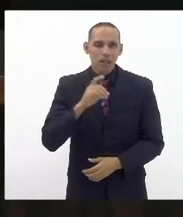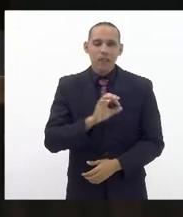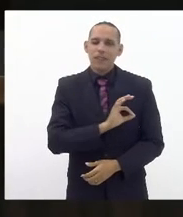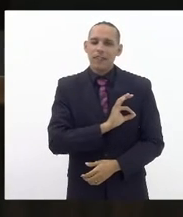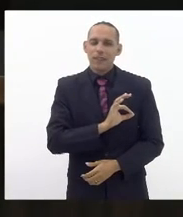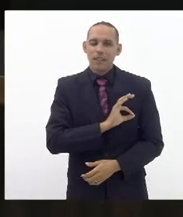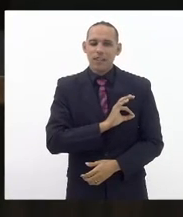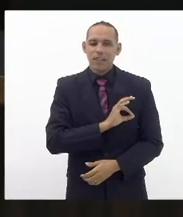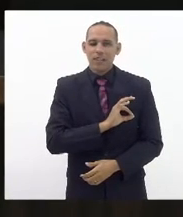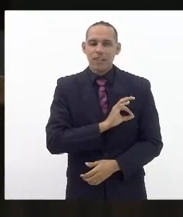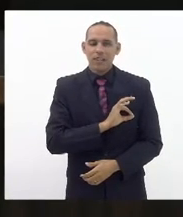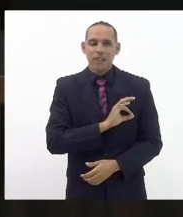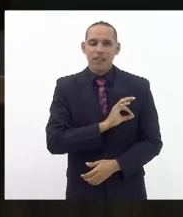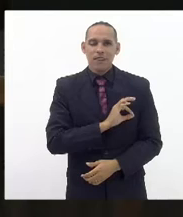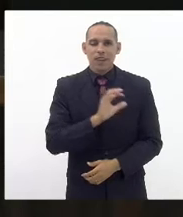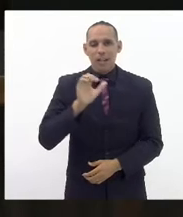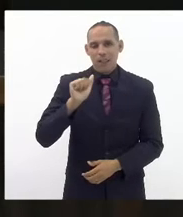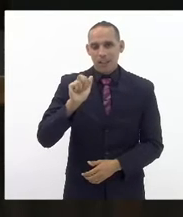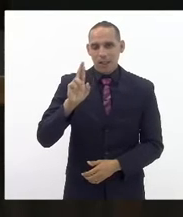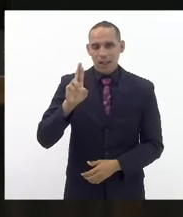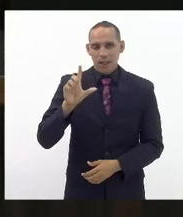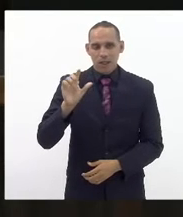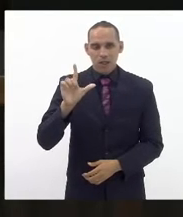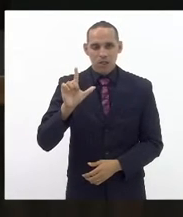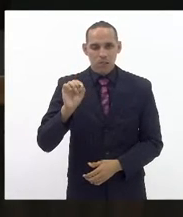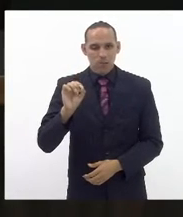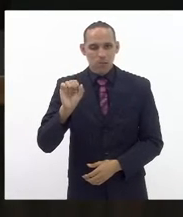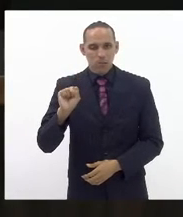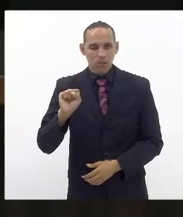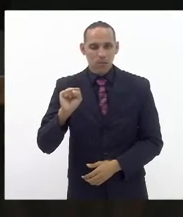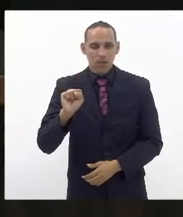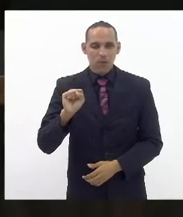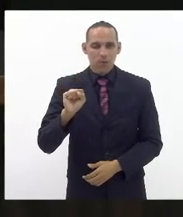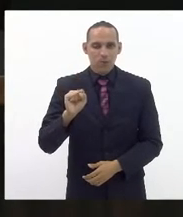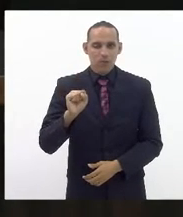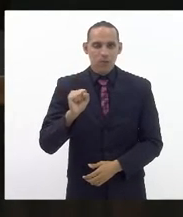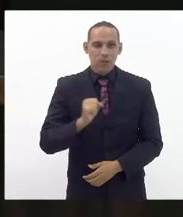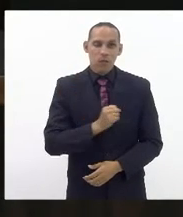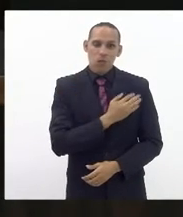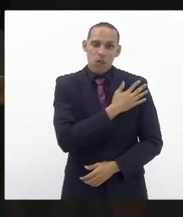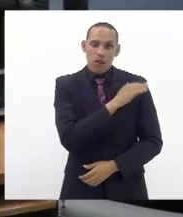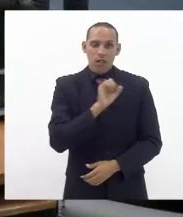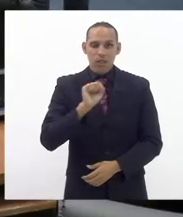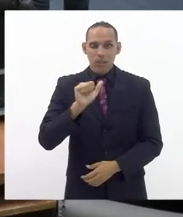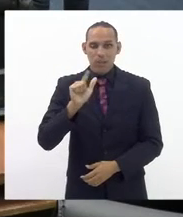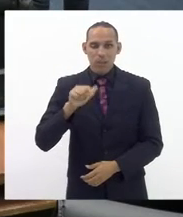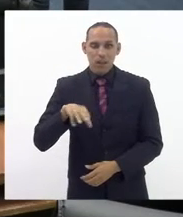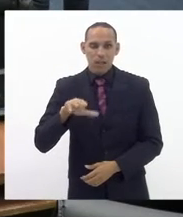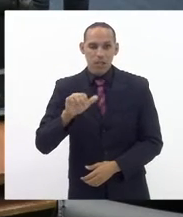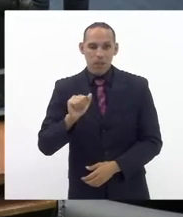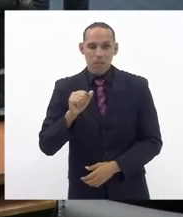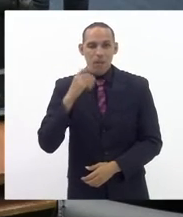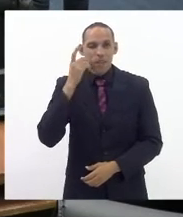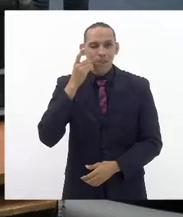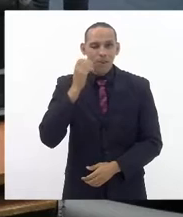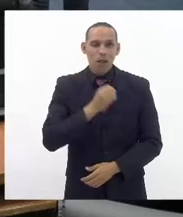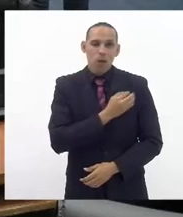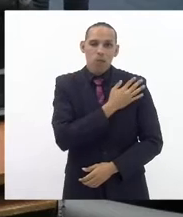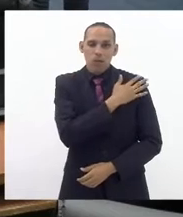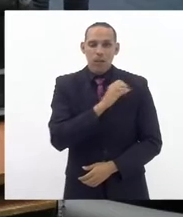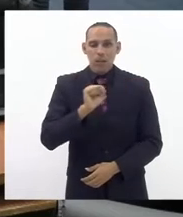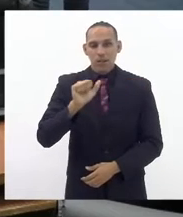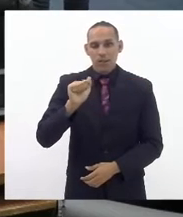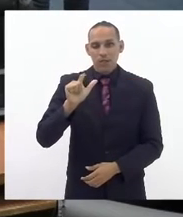delegado Carlos Augusto. Coronel Salema. Deputado Coronel